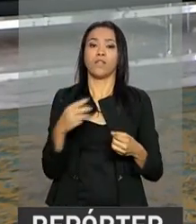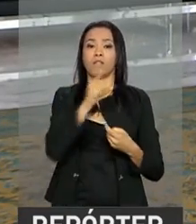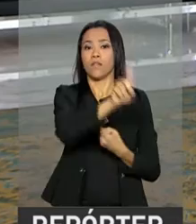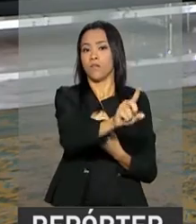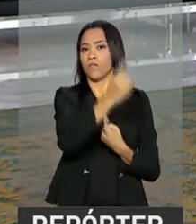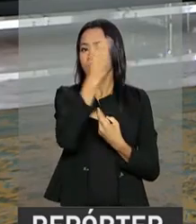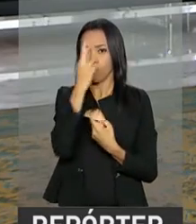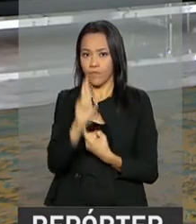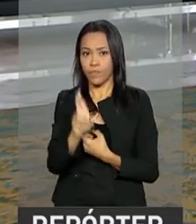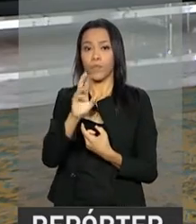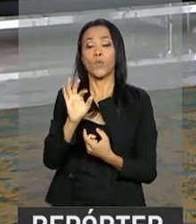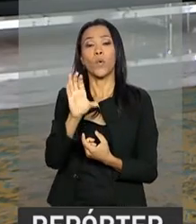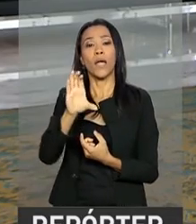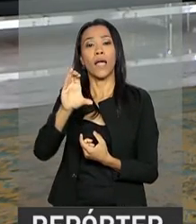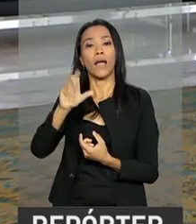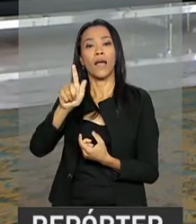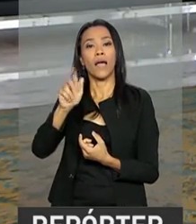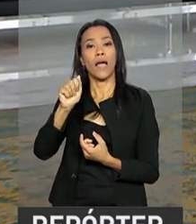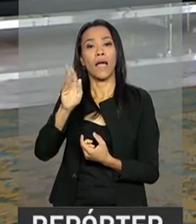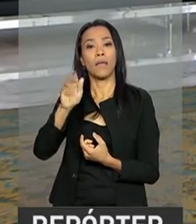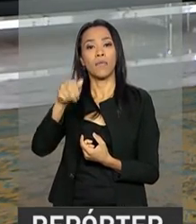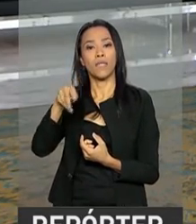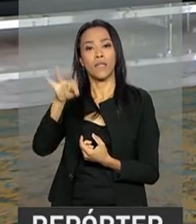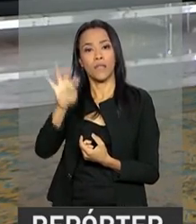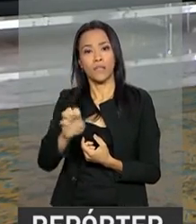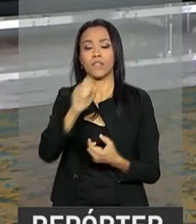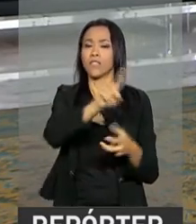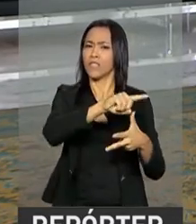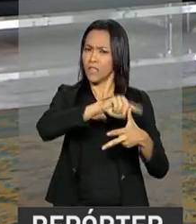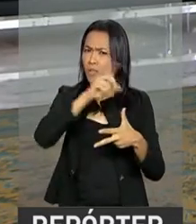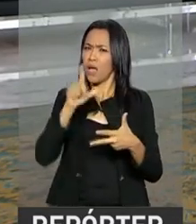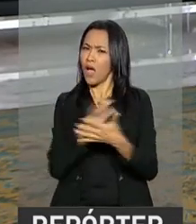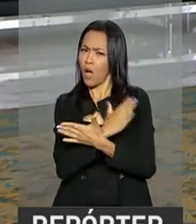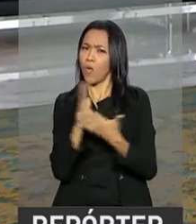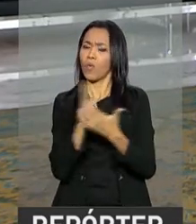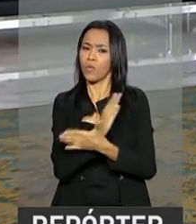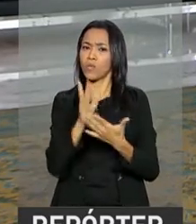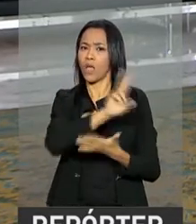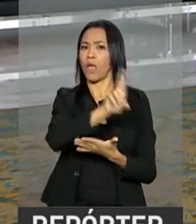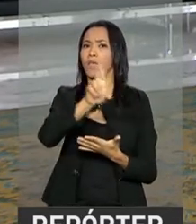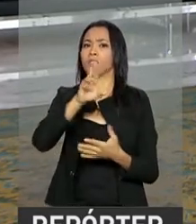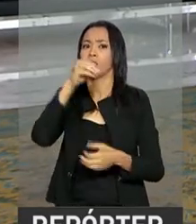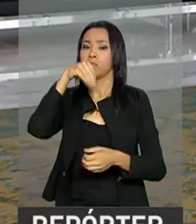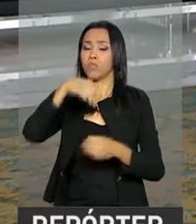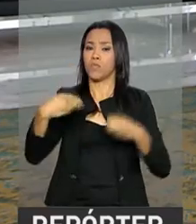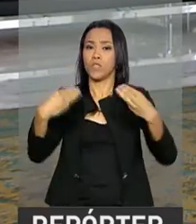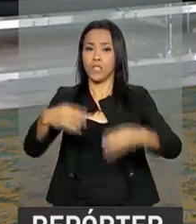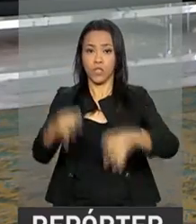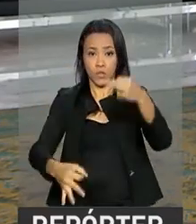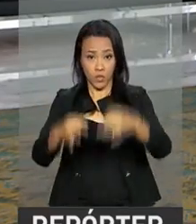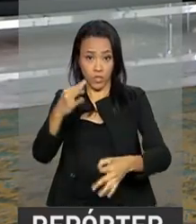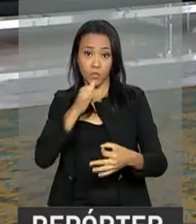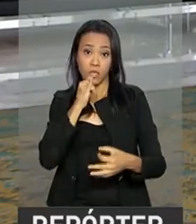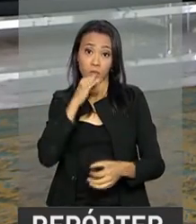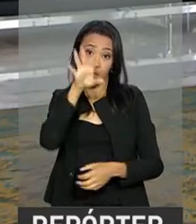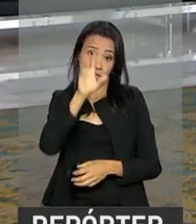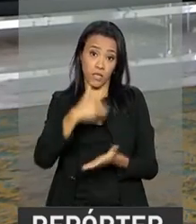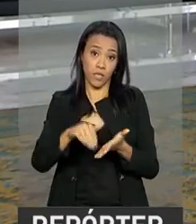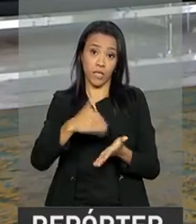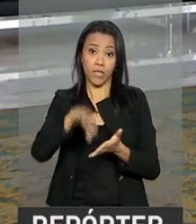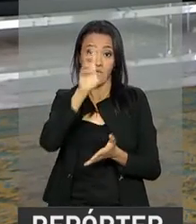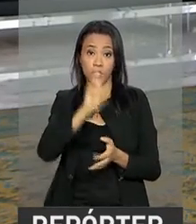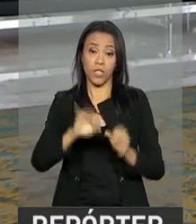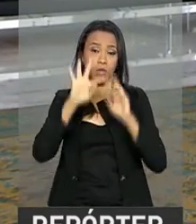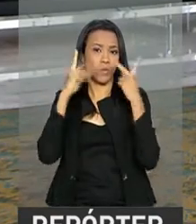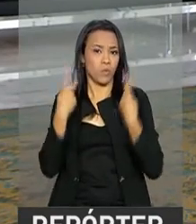Relações Exteriores, do Gabinete de Segurança Institucional e também alguns representantes do Ministério da Justiça, como, por exemplo, da Secretaria de Direitos Humanos, da Secretaria